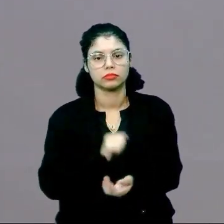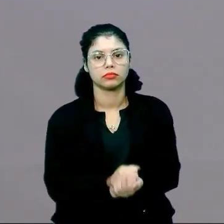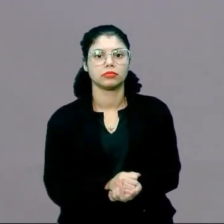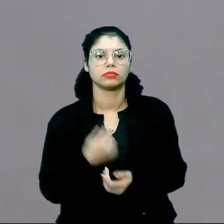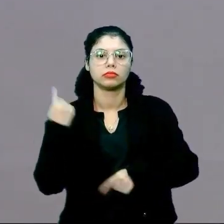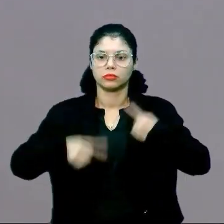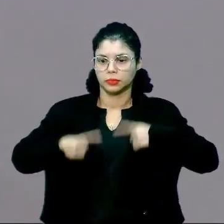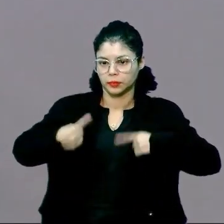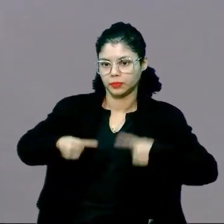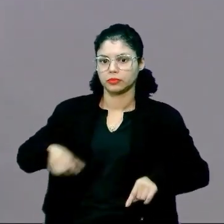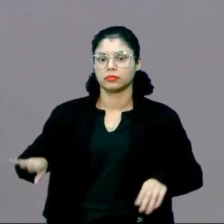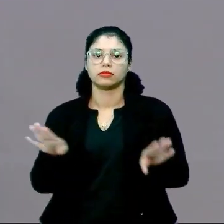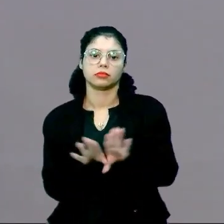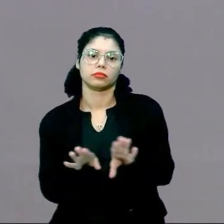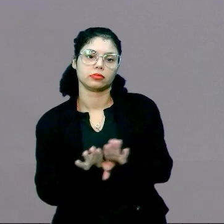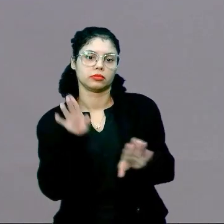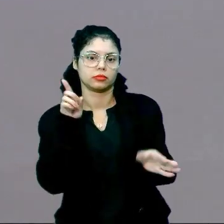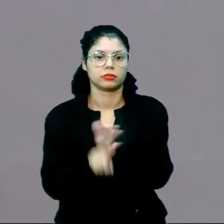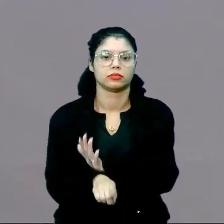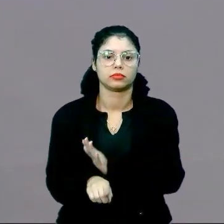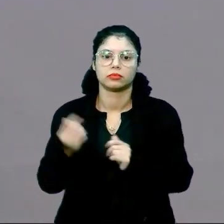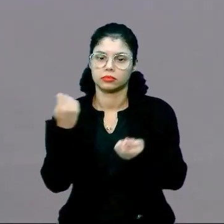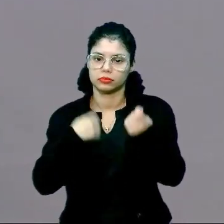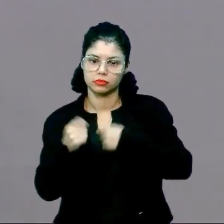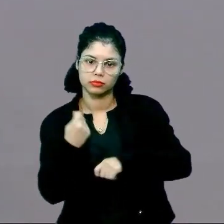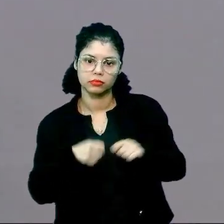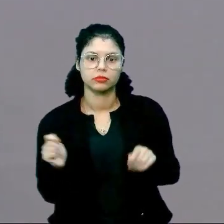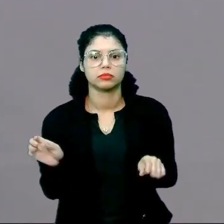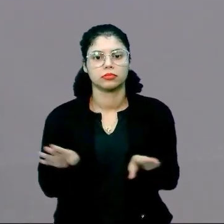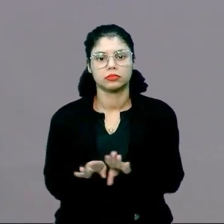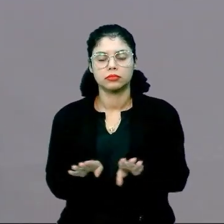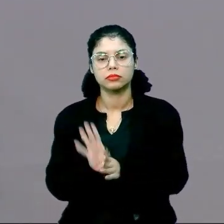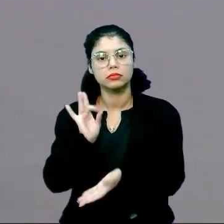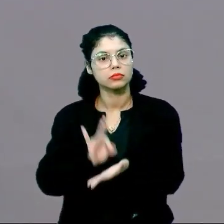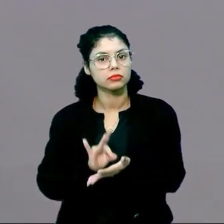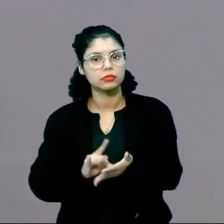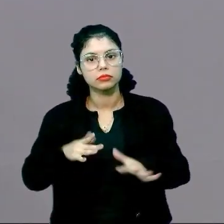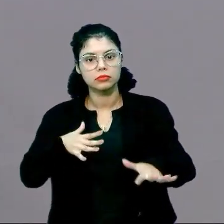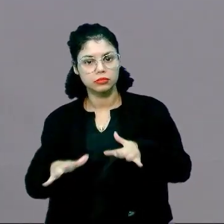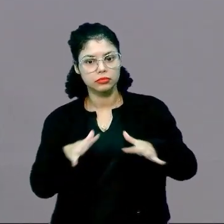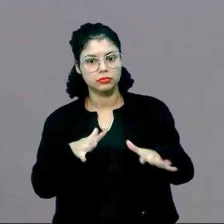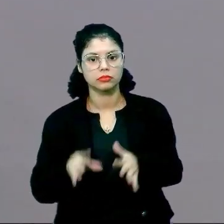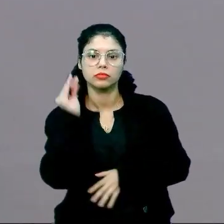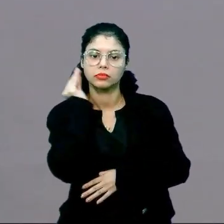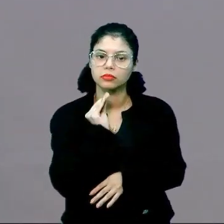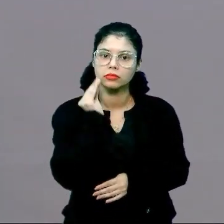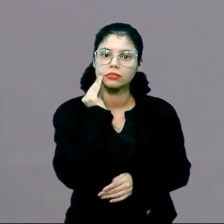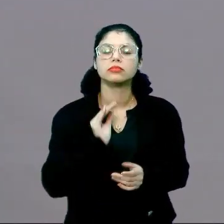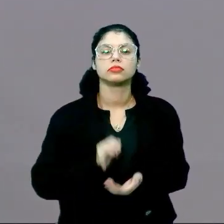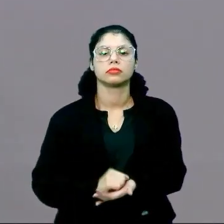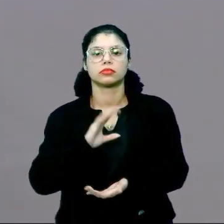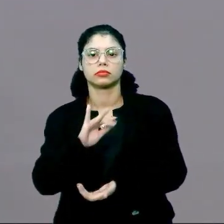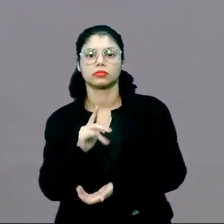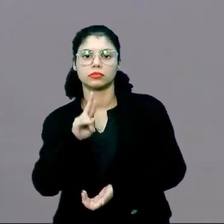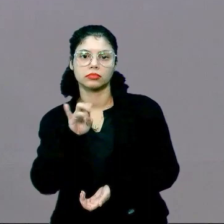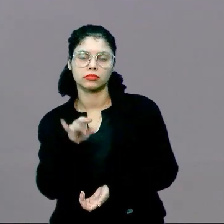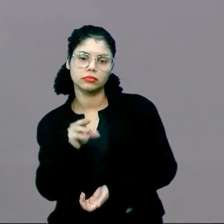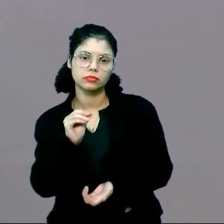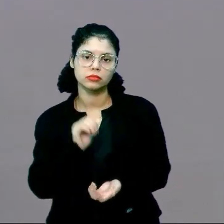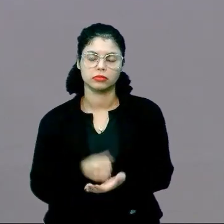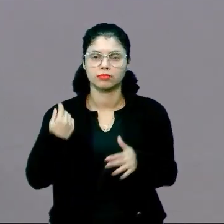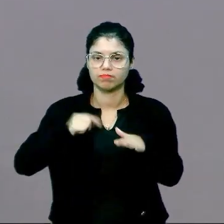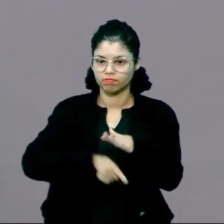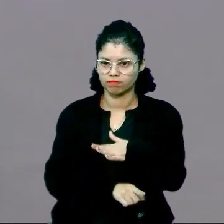questão política e também com a questão econômica. Na verdade, é um movimento que tenta combater, lá no